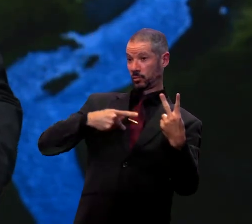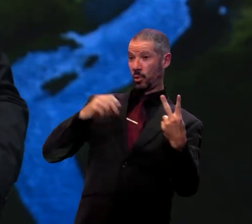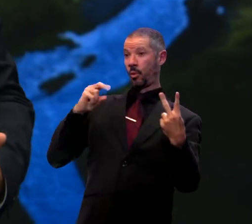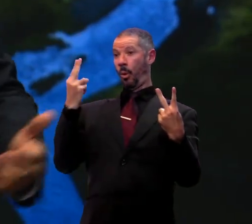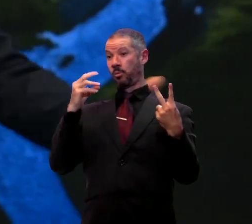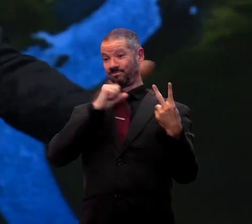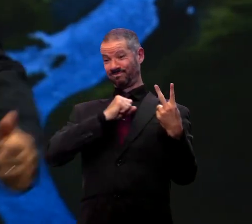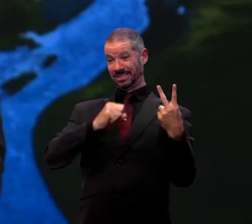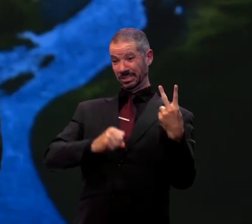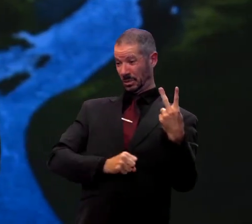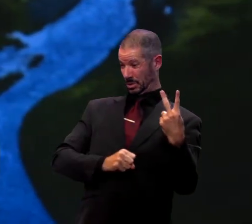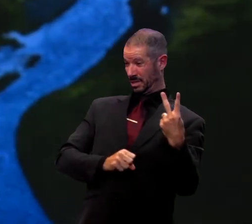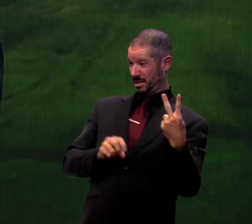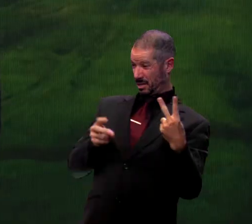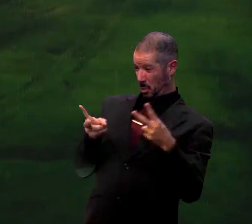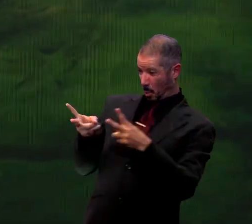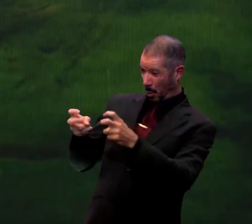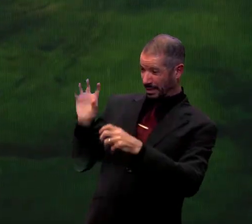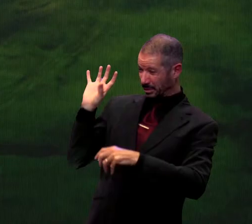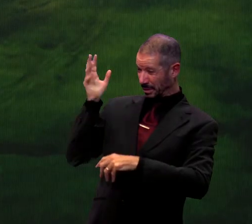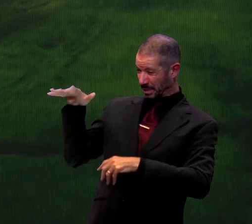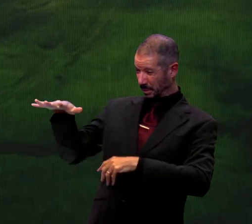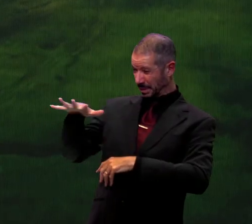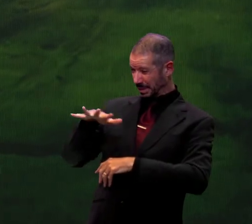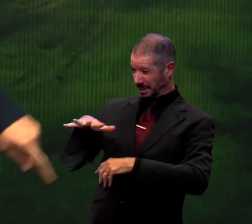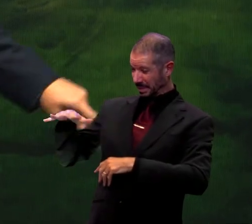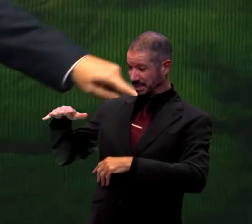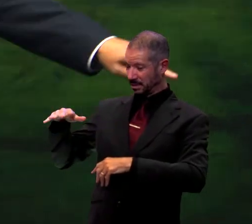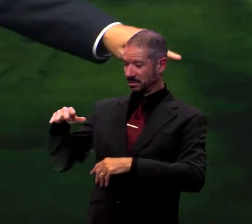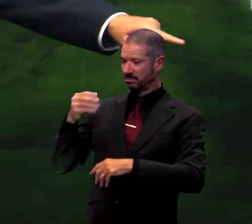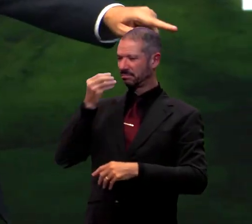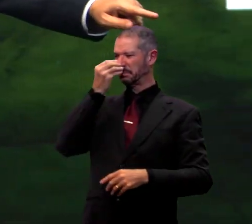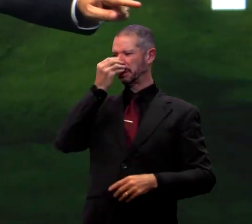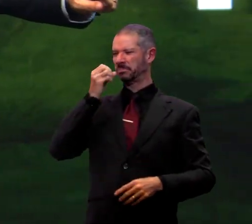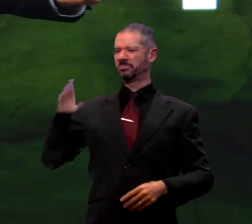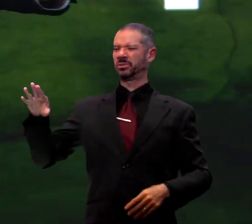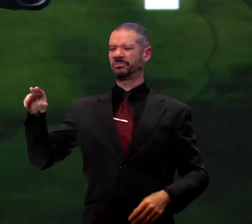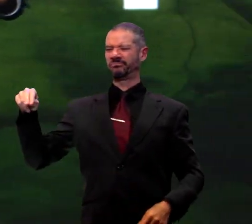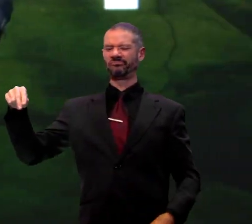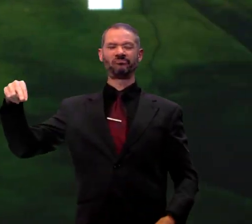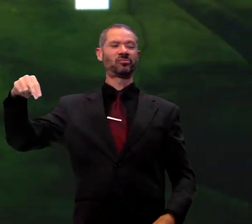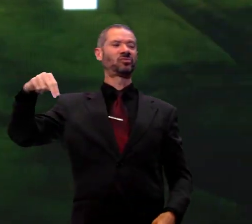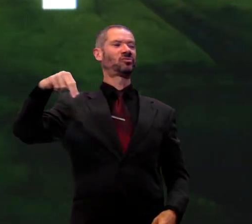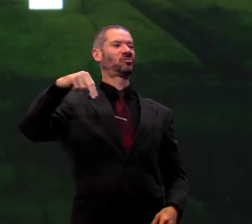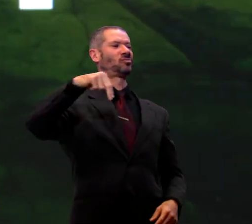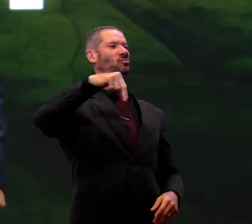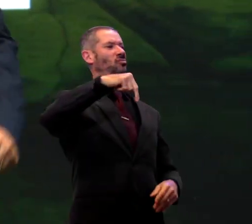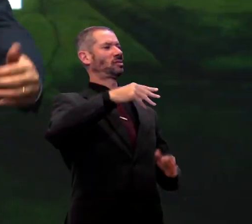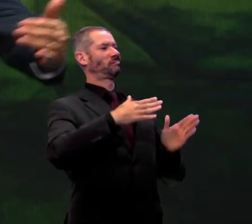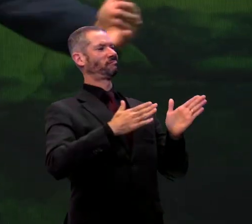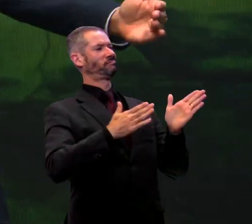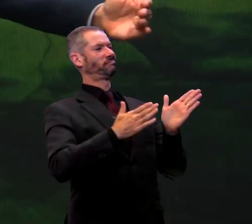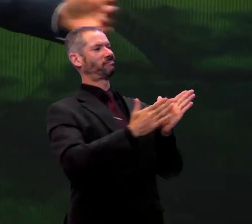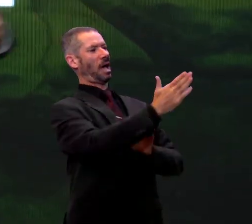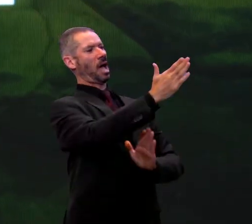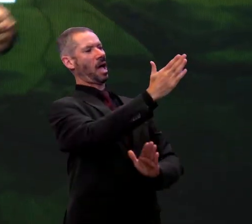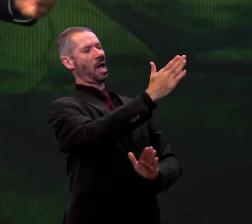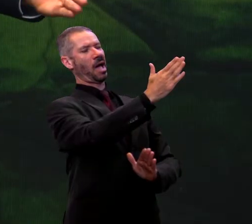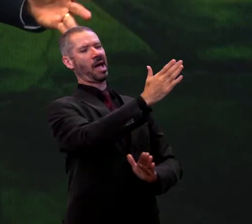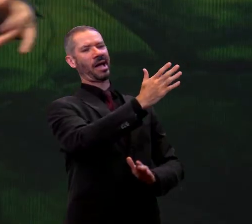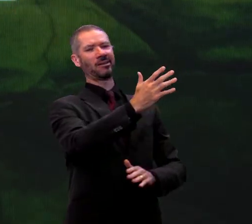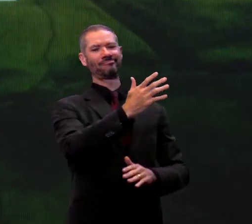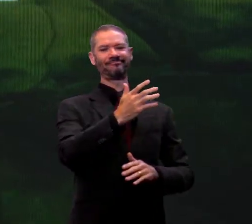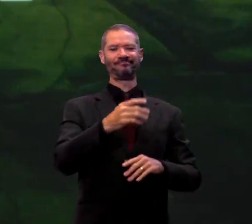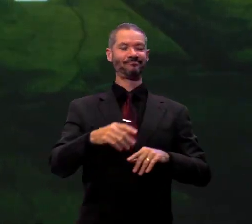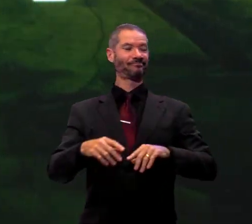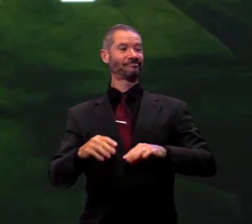de Deus, olha para a situação e desvia o caminho, passa longe, passa